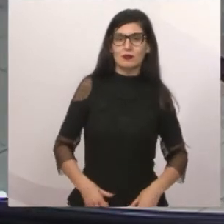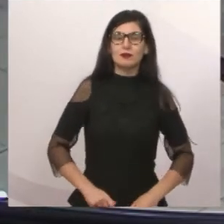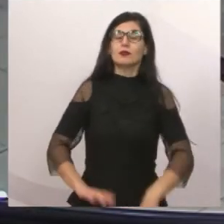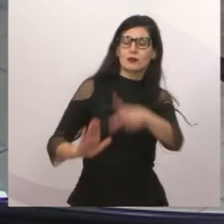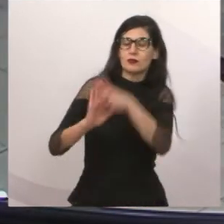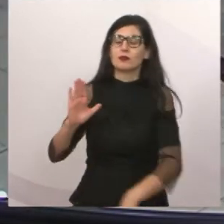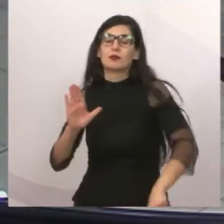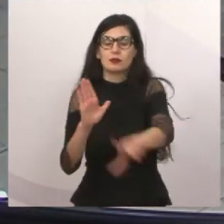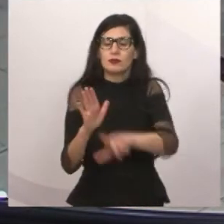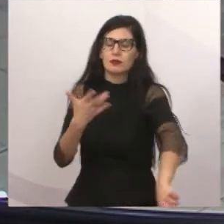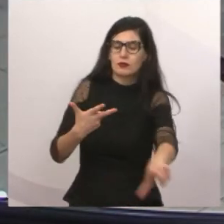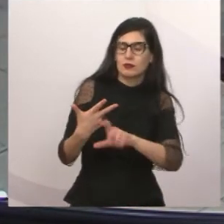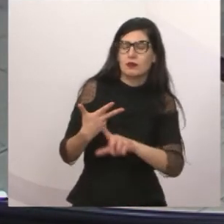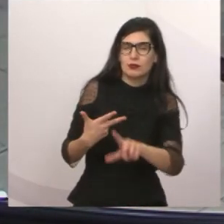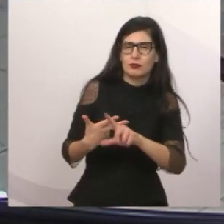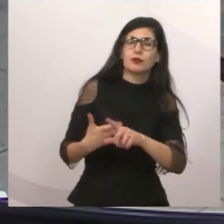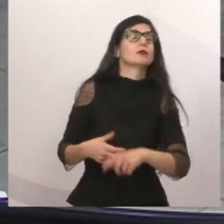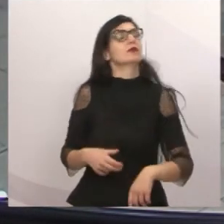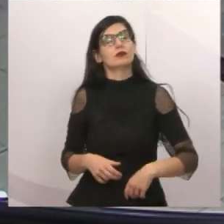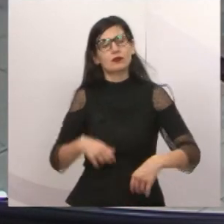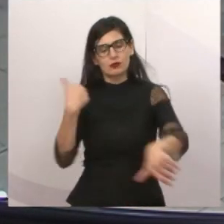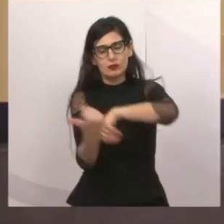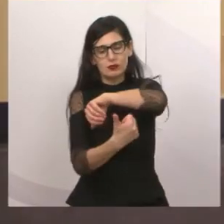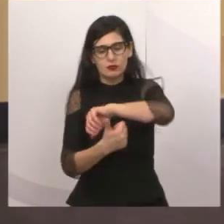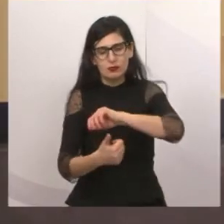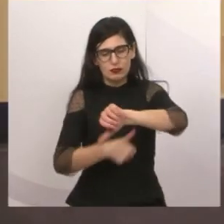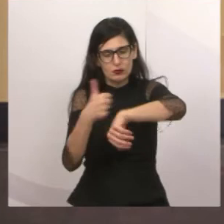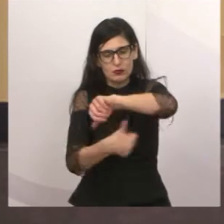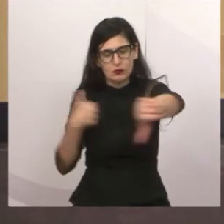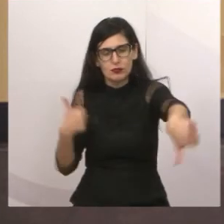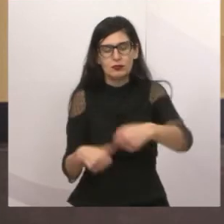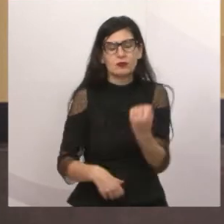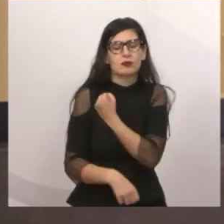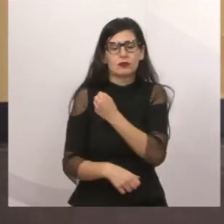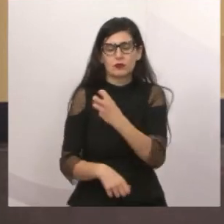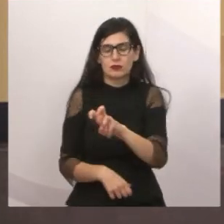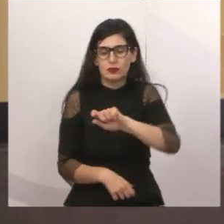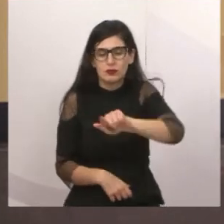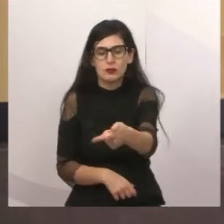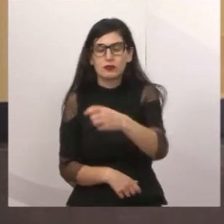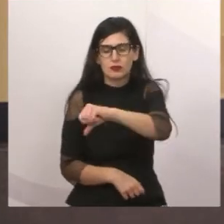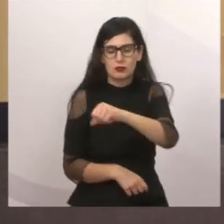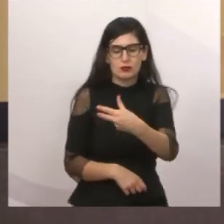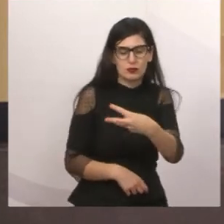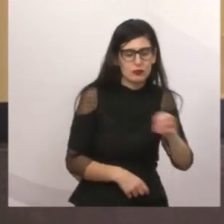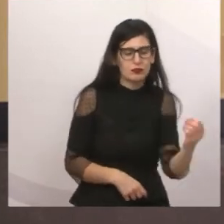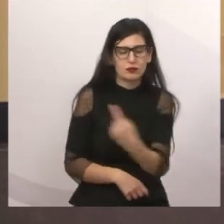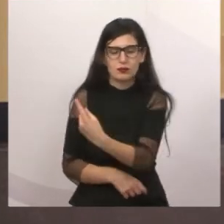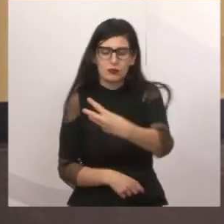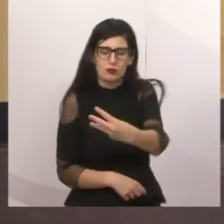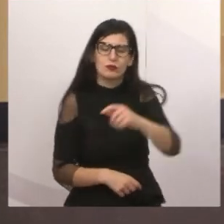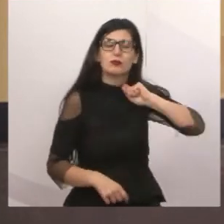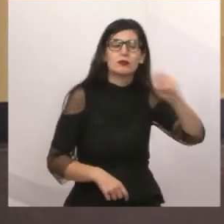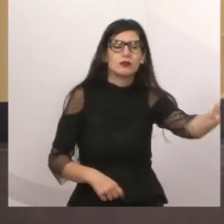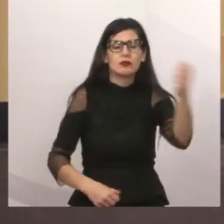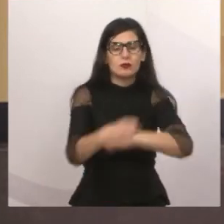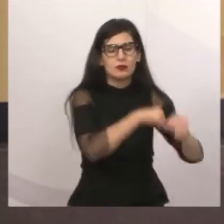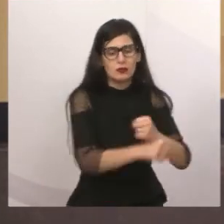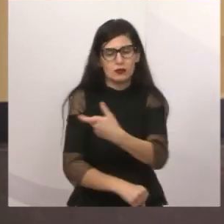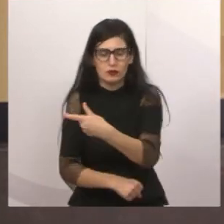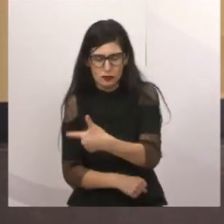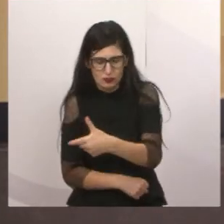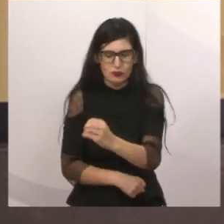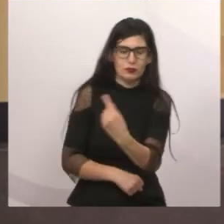Projeto de lei do Legislativo altera a lei número 5.930, de 13 de abril de 2015, que dispõe sobre a